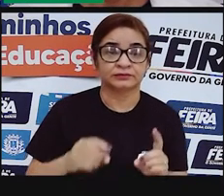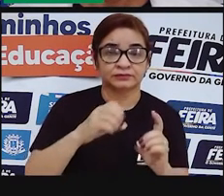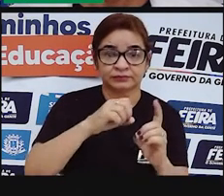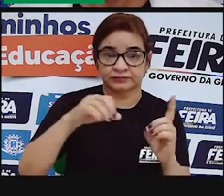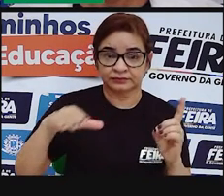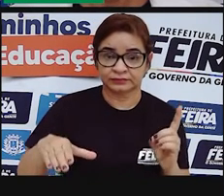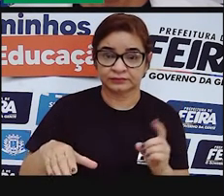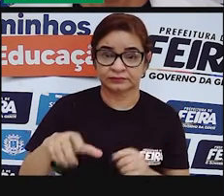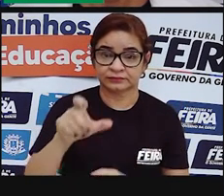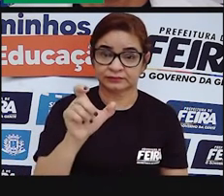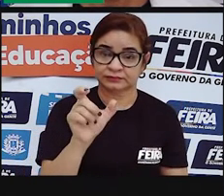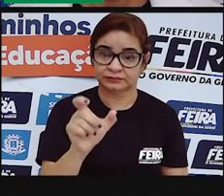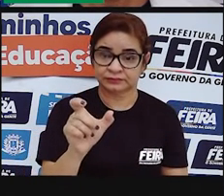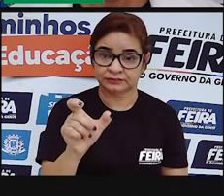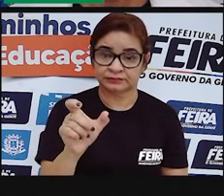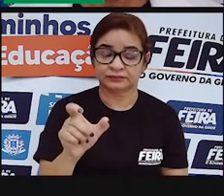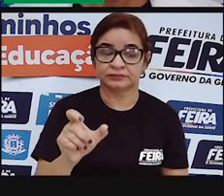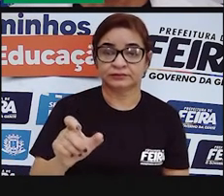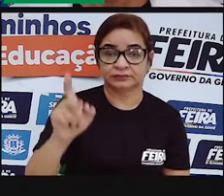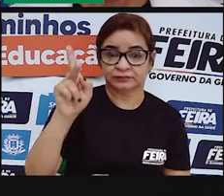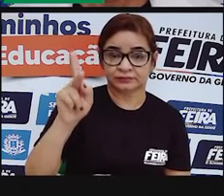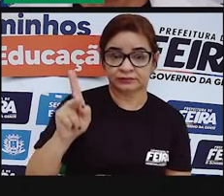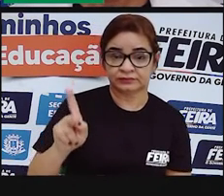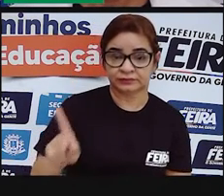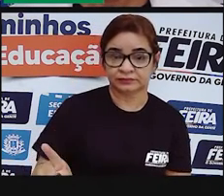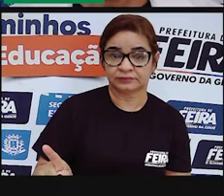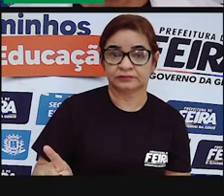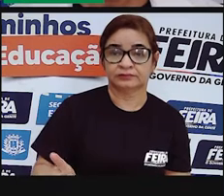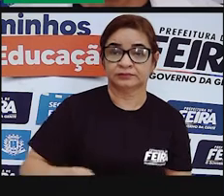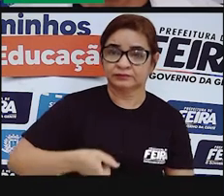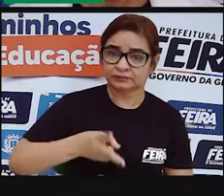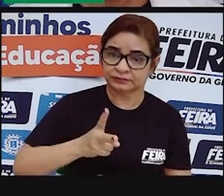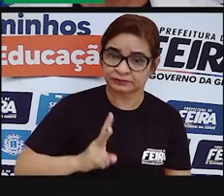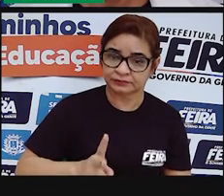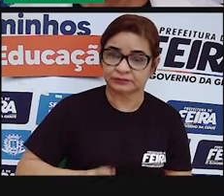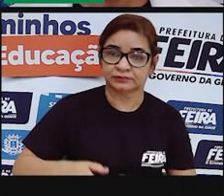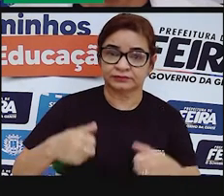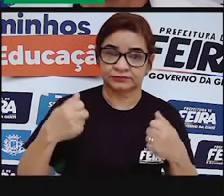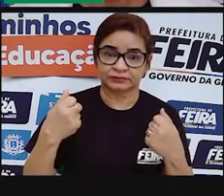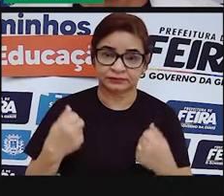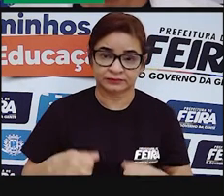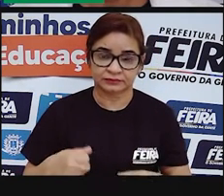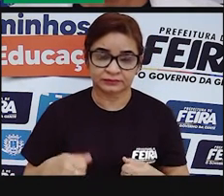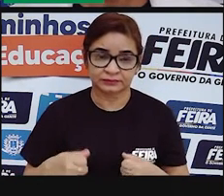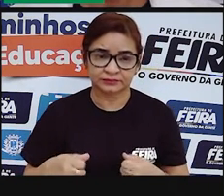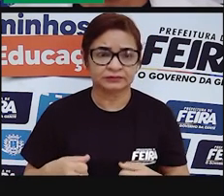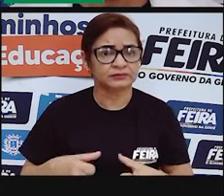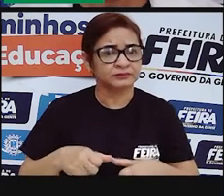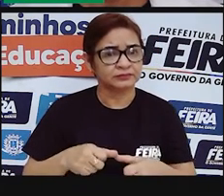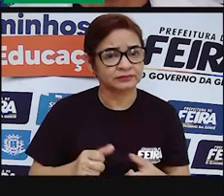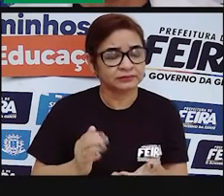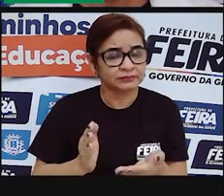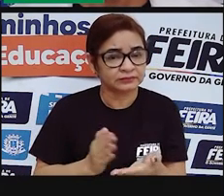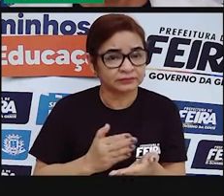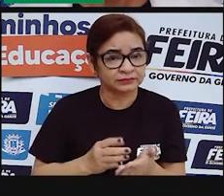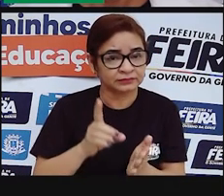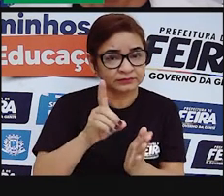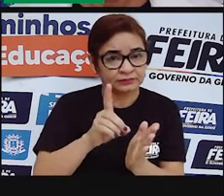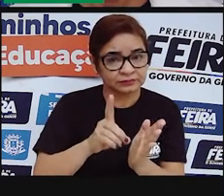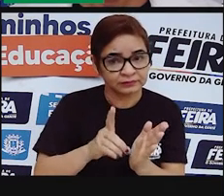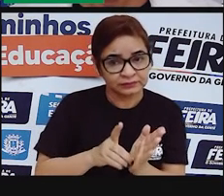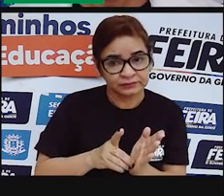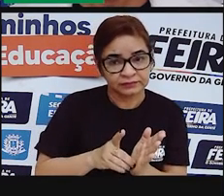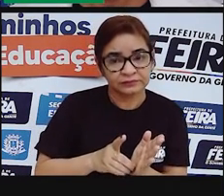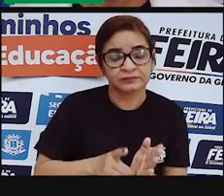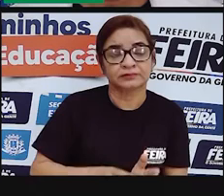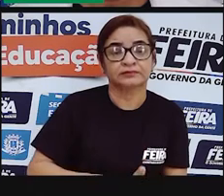que o emprego, denotação é o emprego da palavra no seu sentido próprio, comum, habitual, preciso,